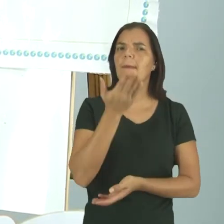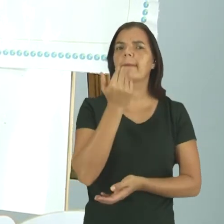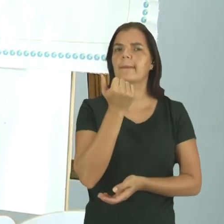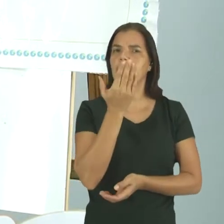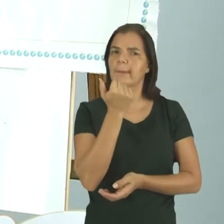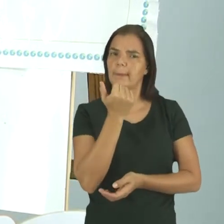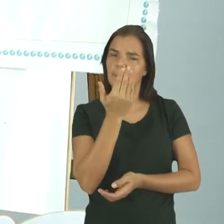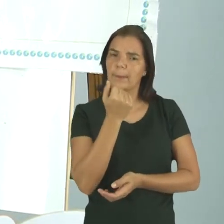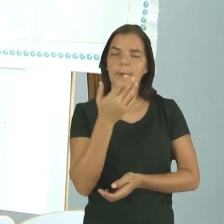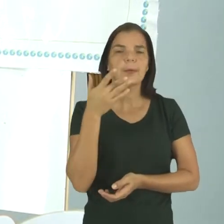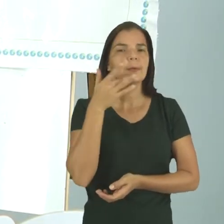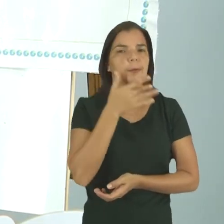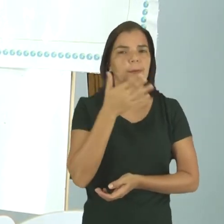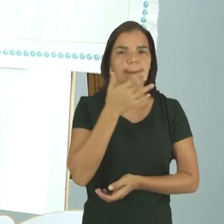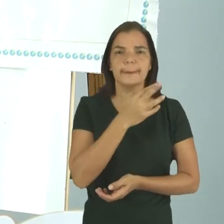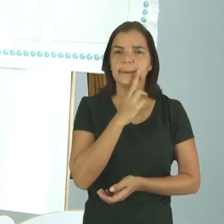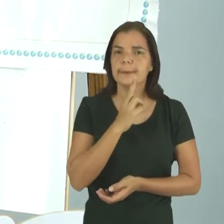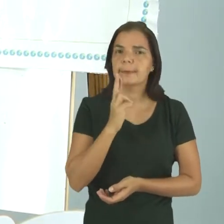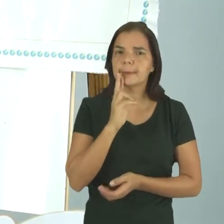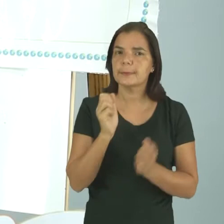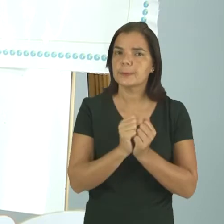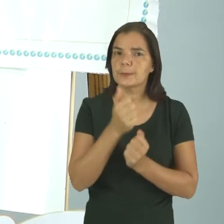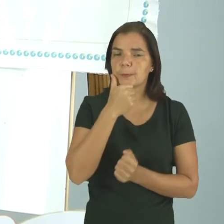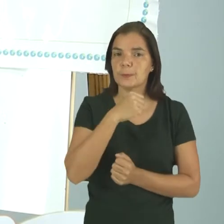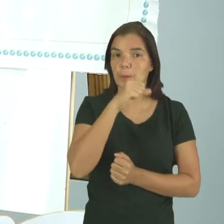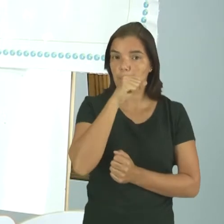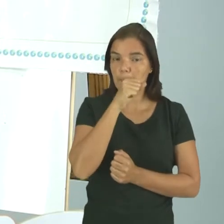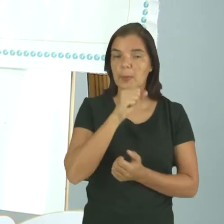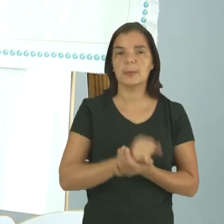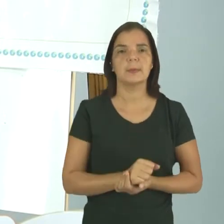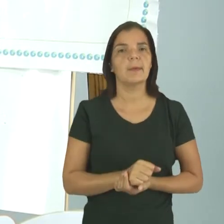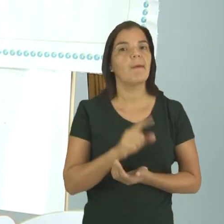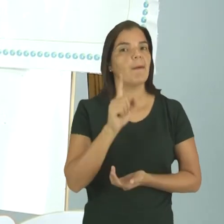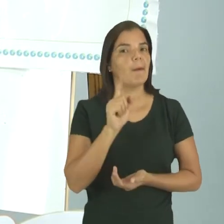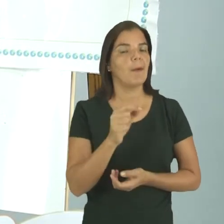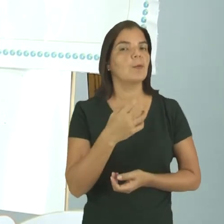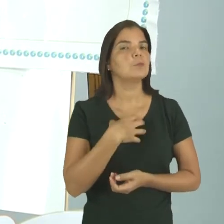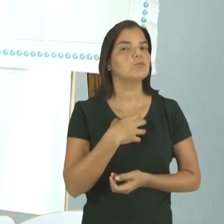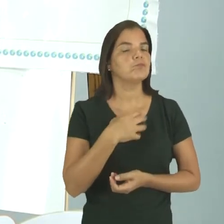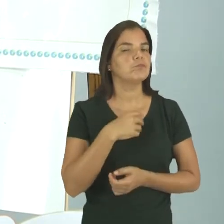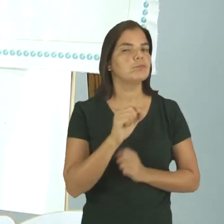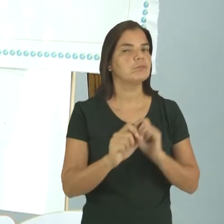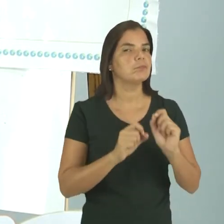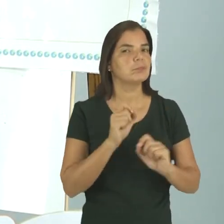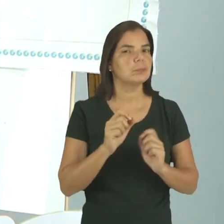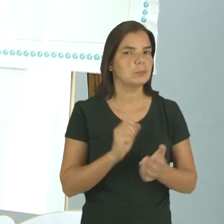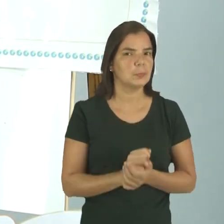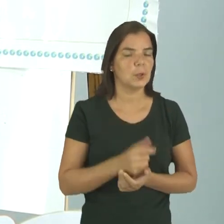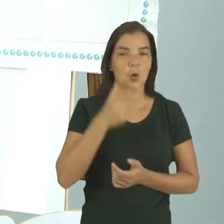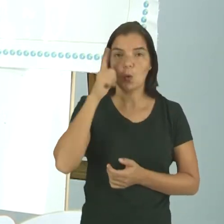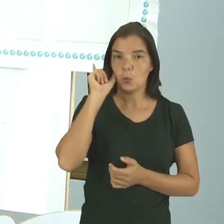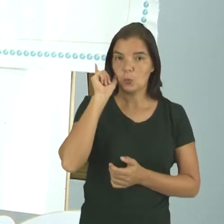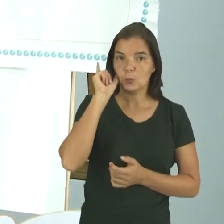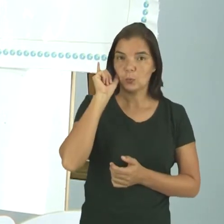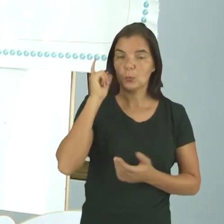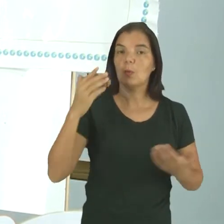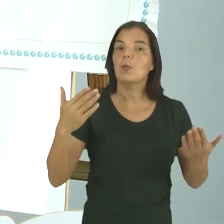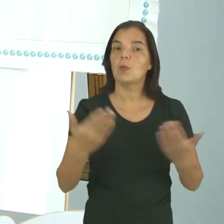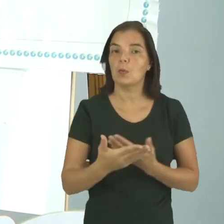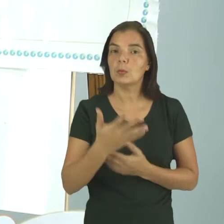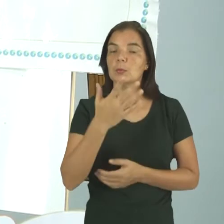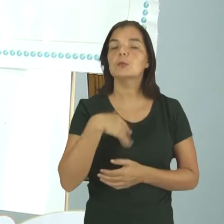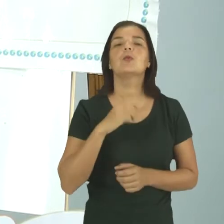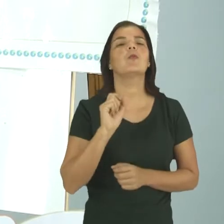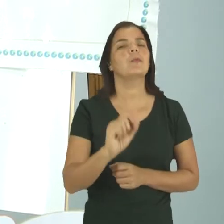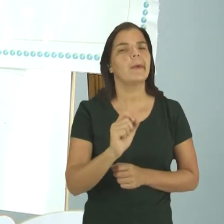jantou em um delicioso restaurante com os pais dele. E essa é uma ação de ontem, hoje